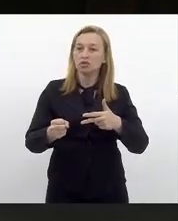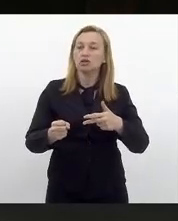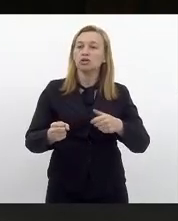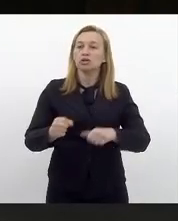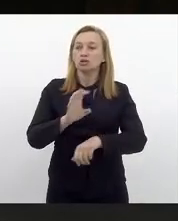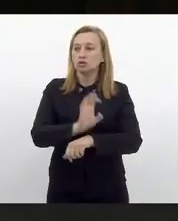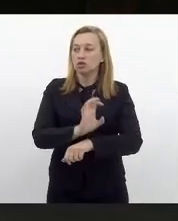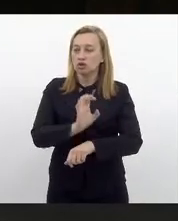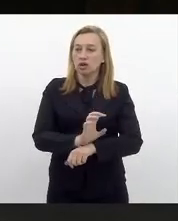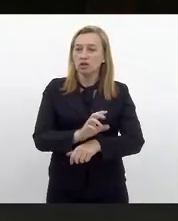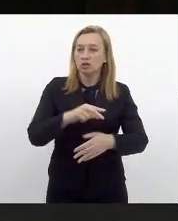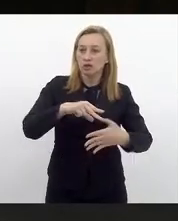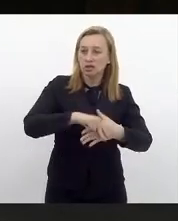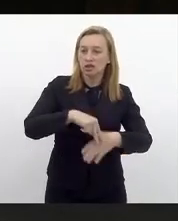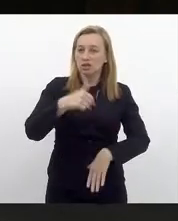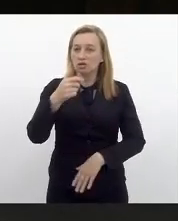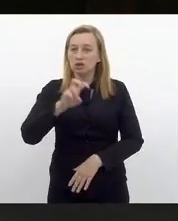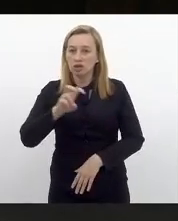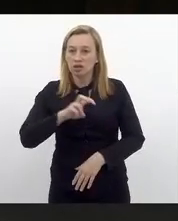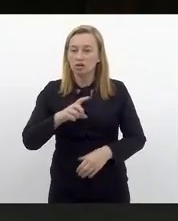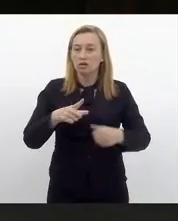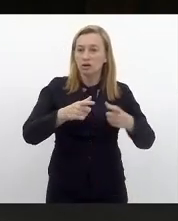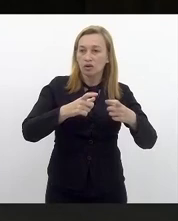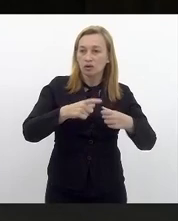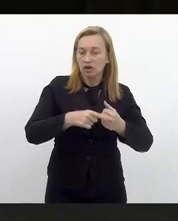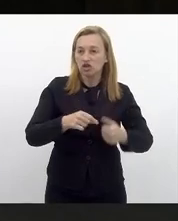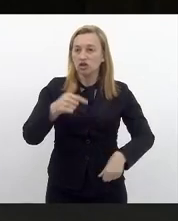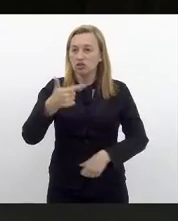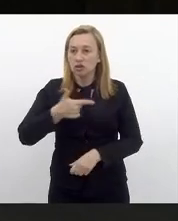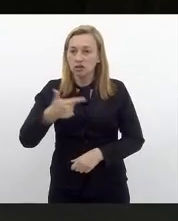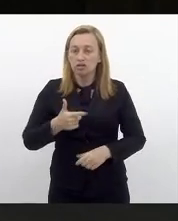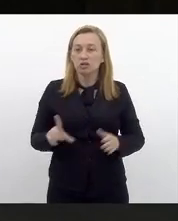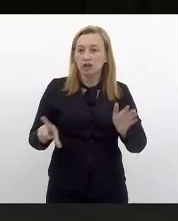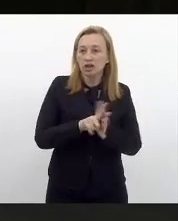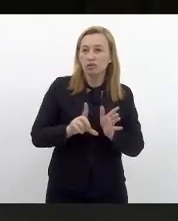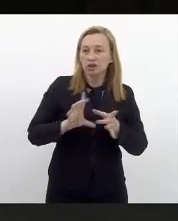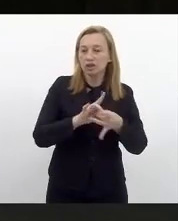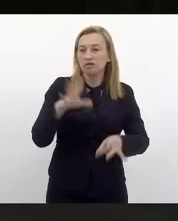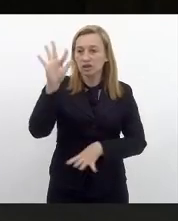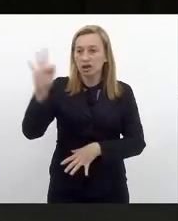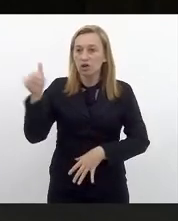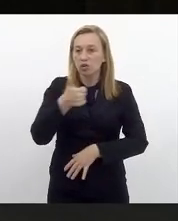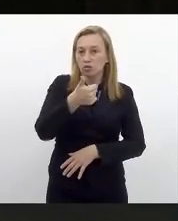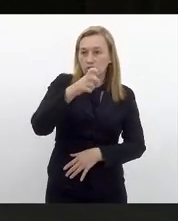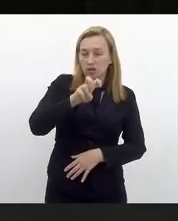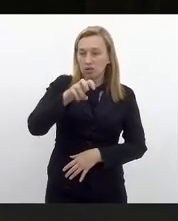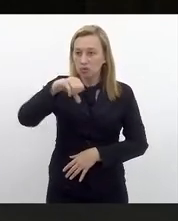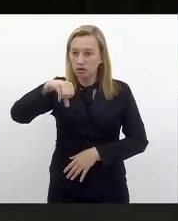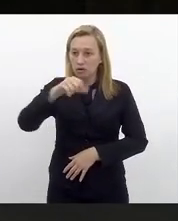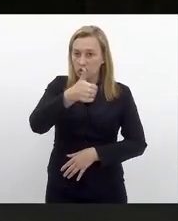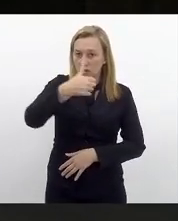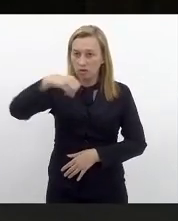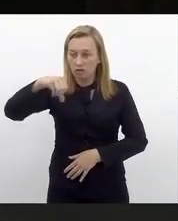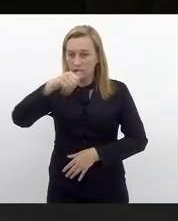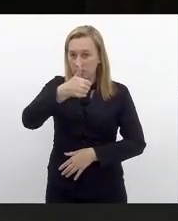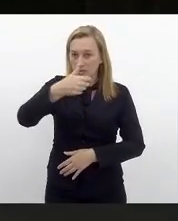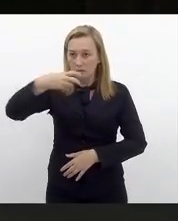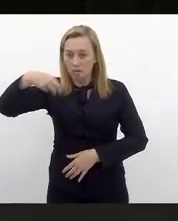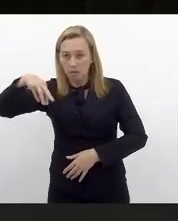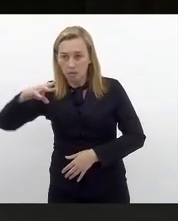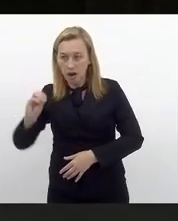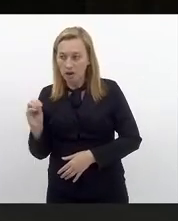consoante o inciso 5º do artigo 2º da lei compl em geral número 159 19 de maio de